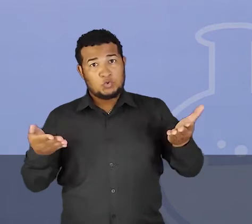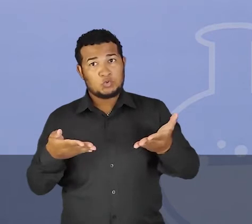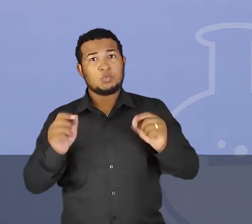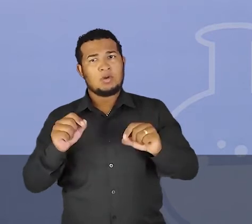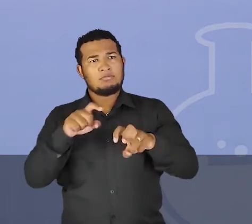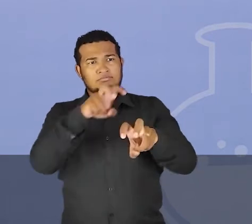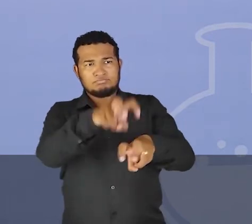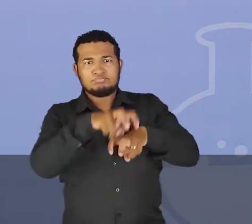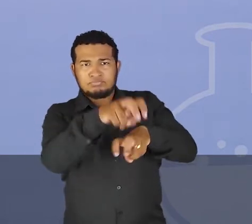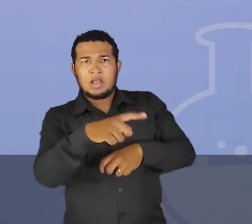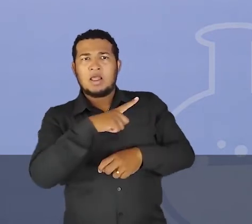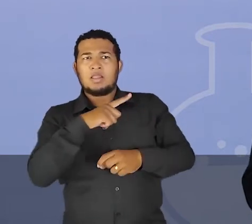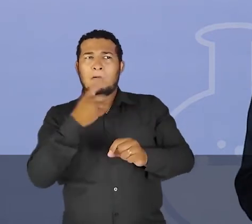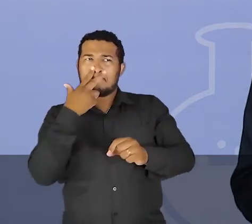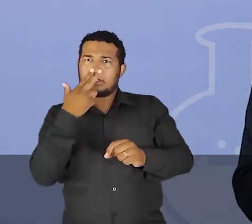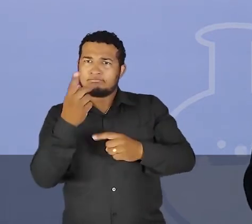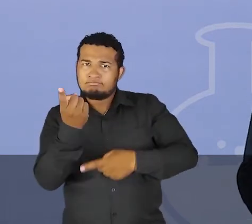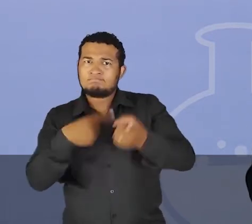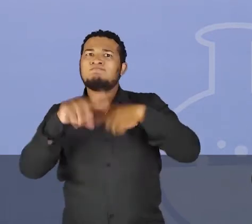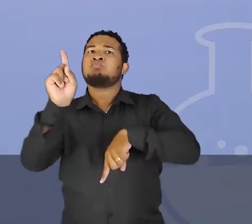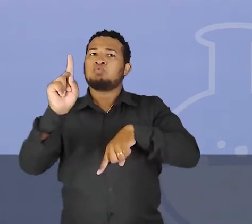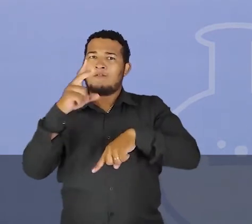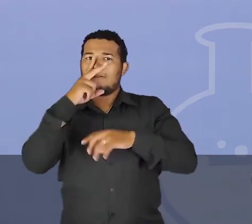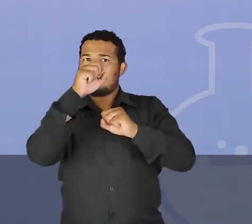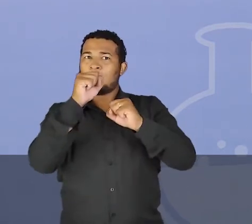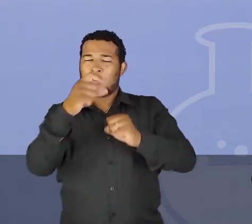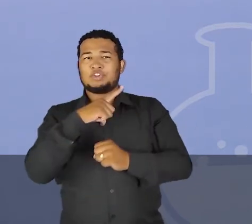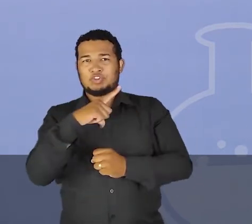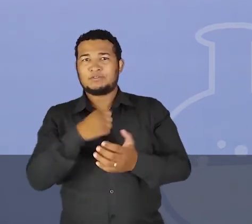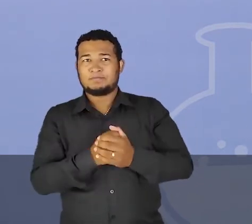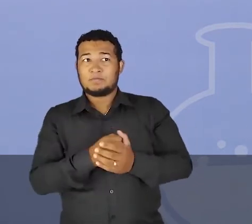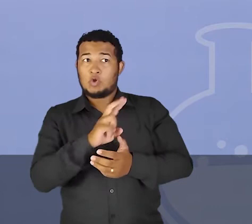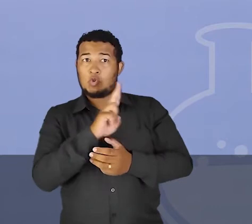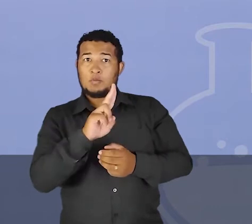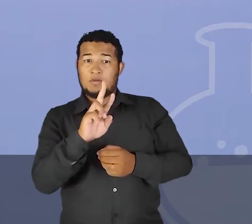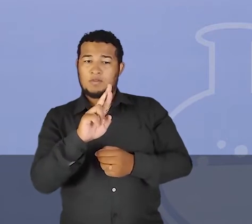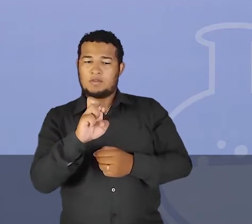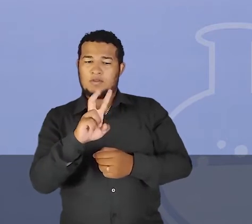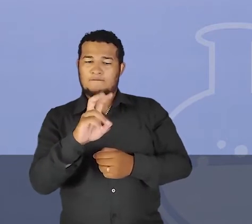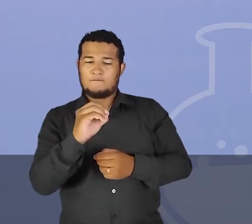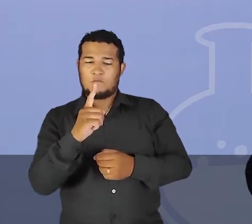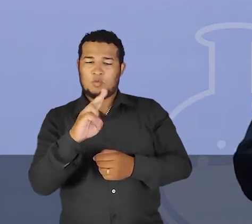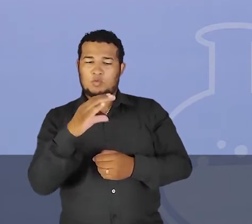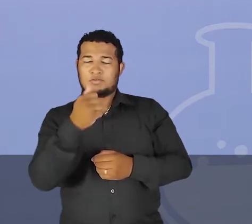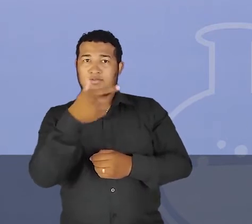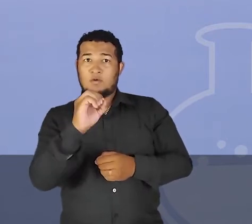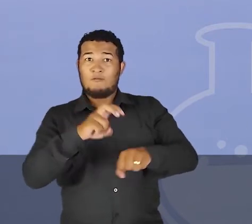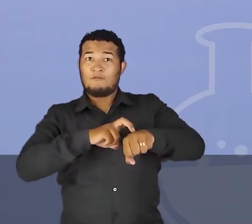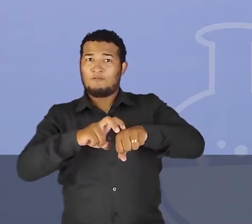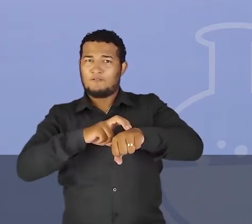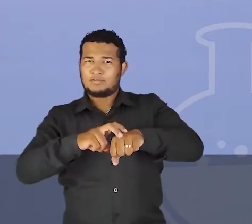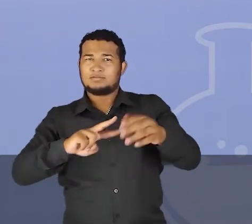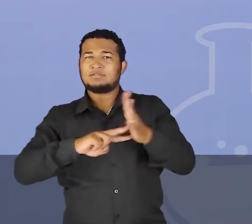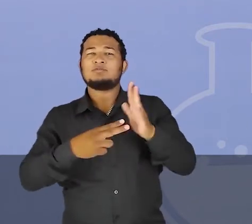o campo tem passado por uma revolução muito grande. Nós chamamos de revolução verde, que é a revolução